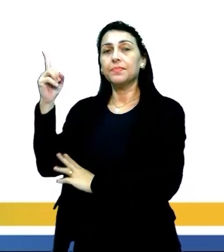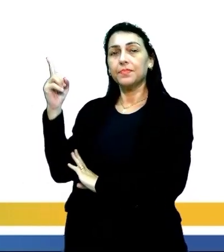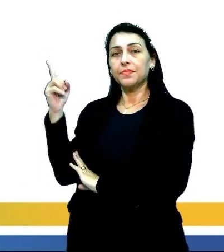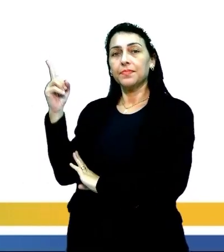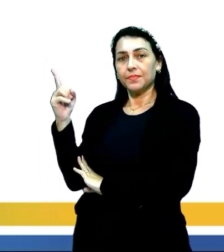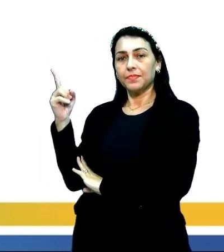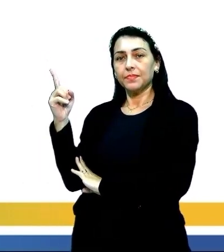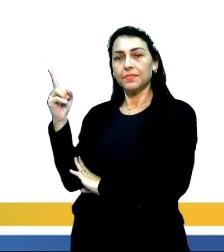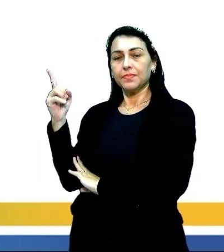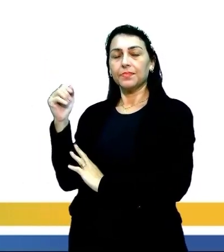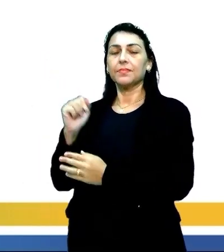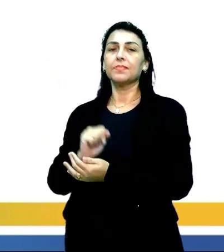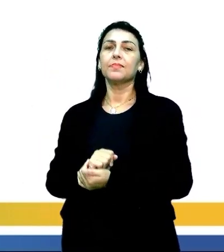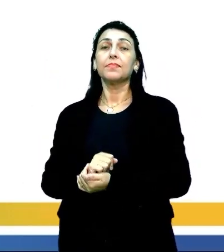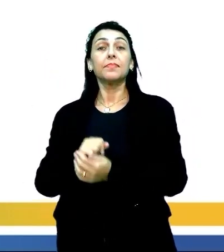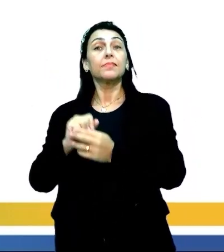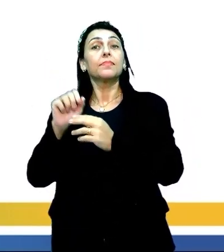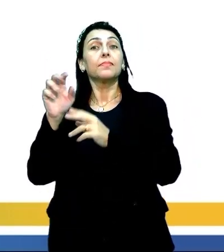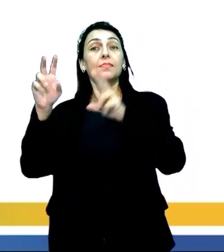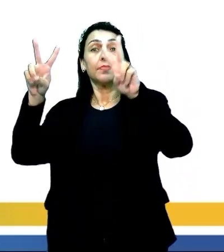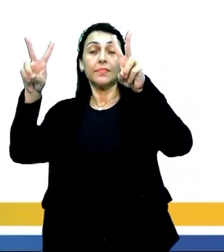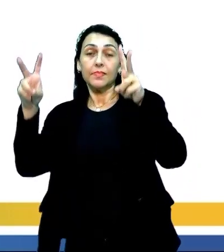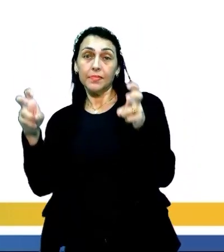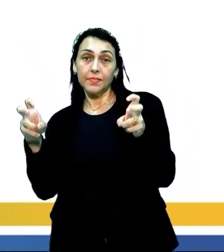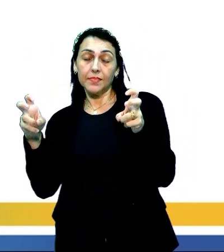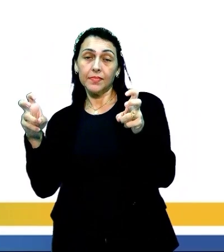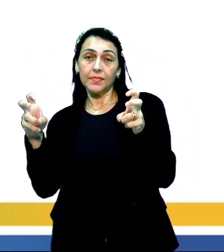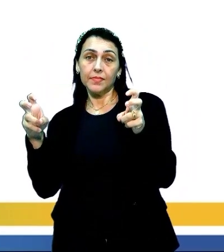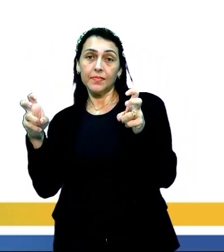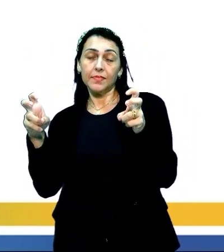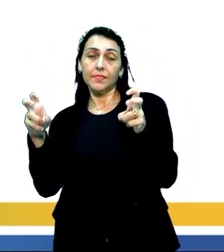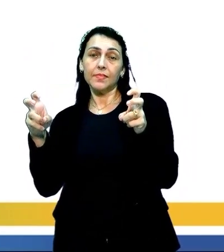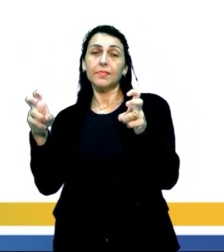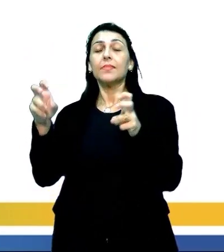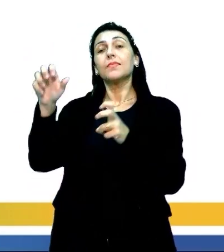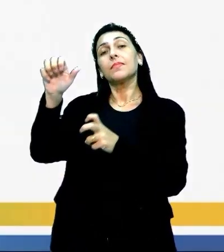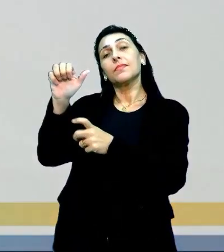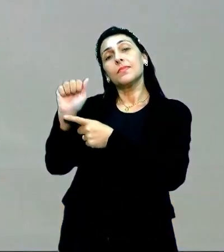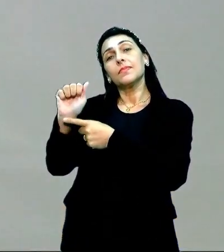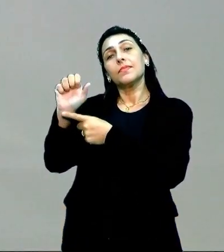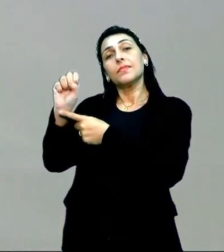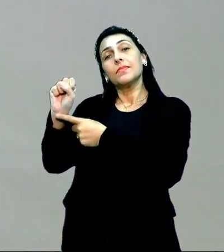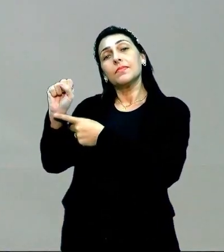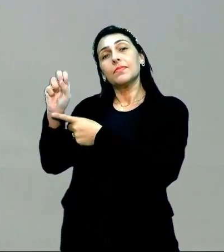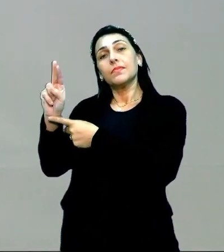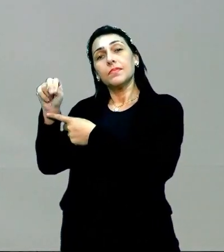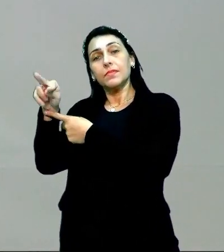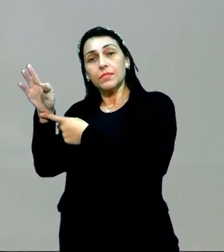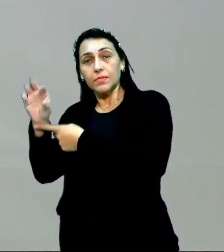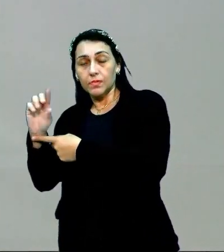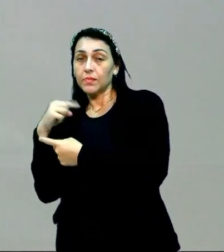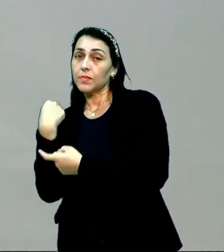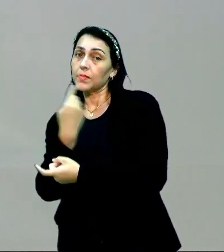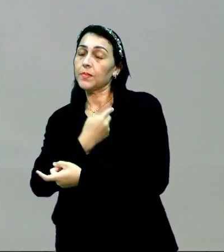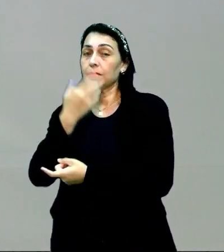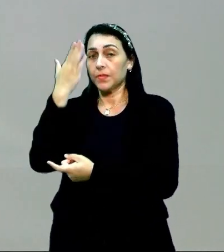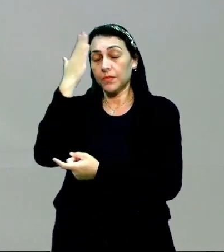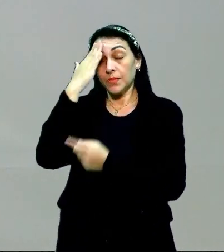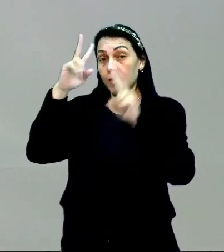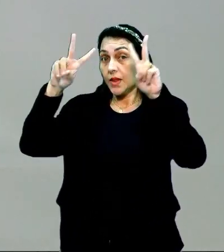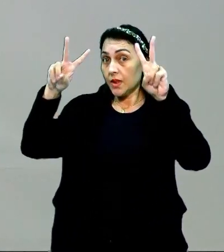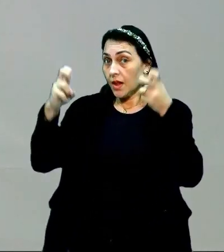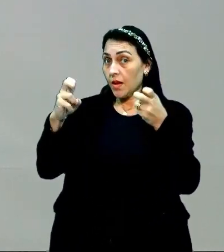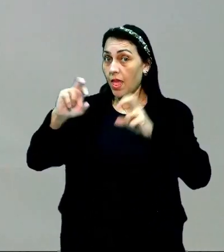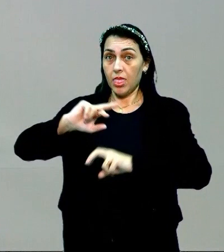Então vamos lá. Tema versus assunto. Bom, nós sabemos que tema